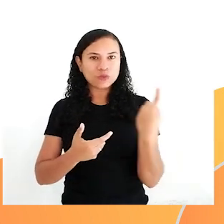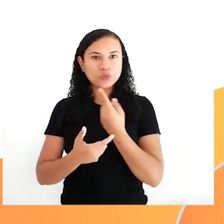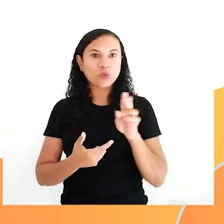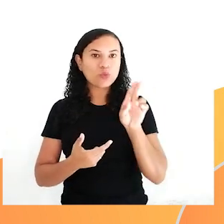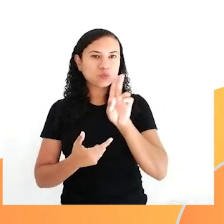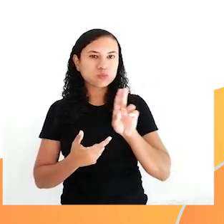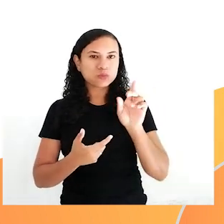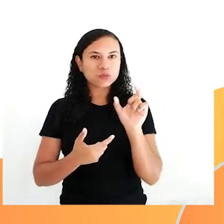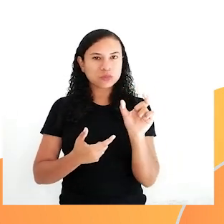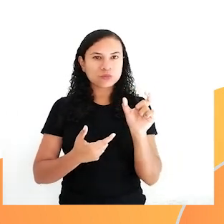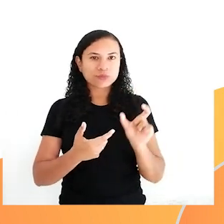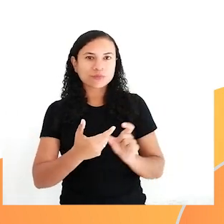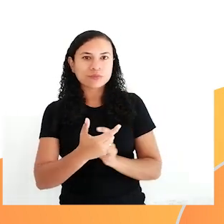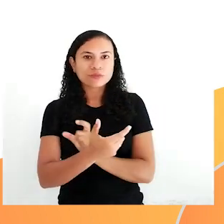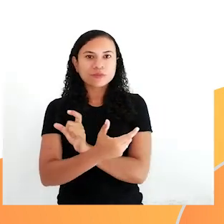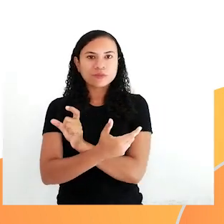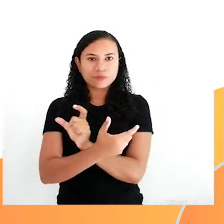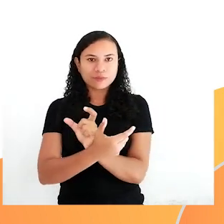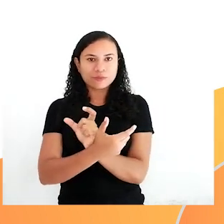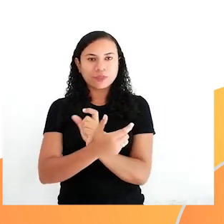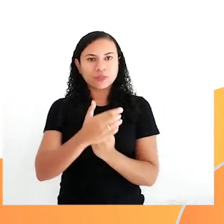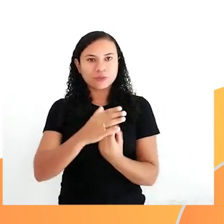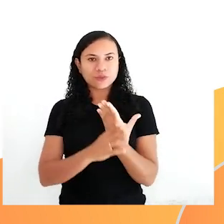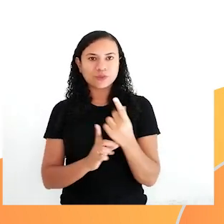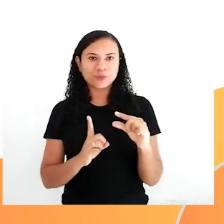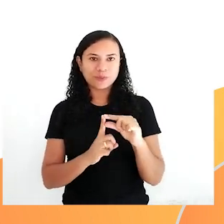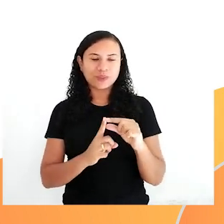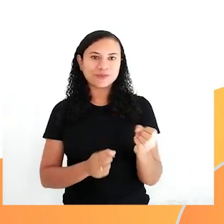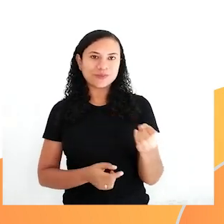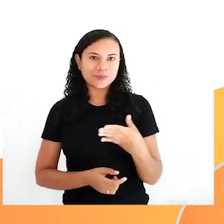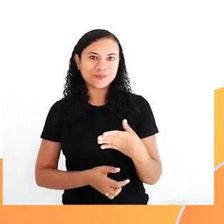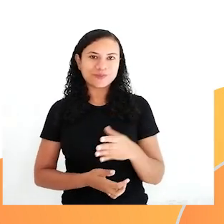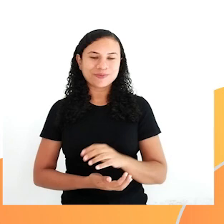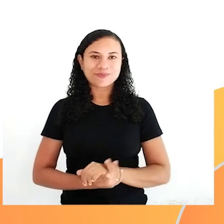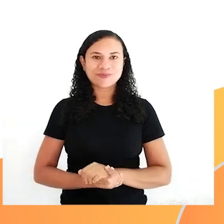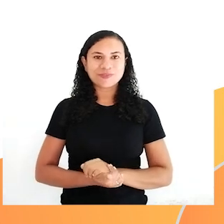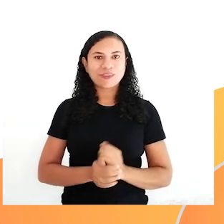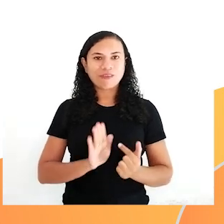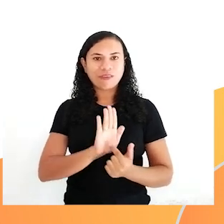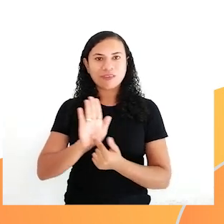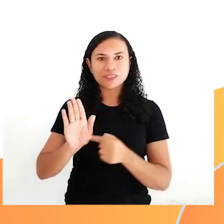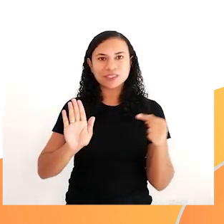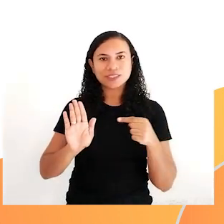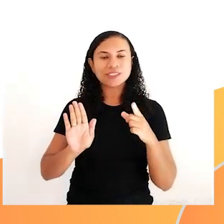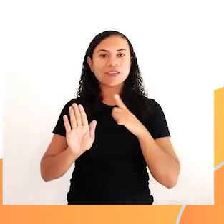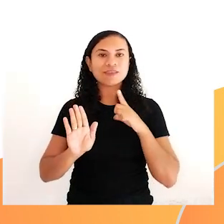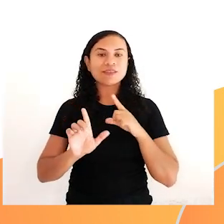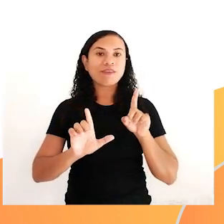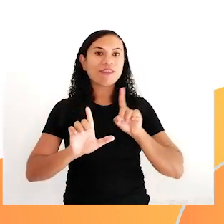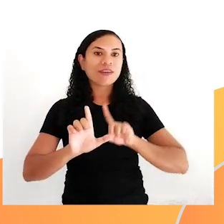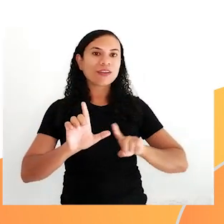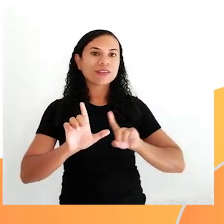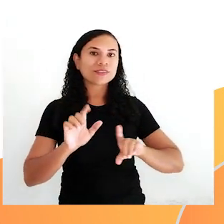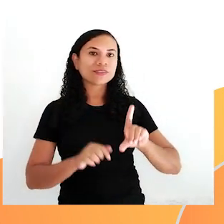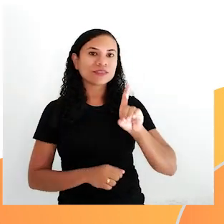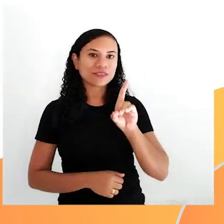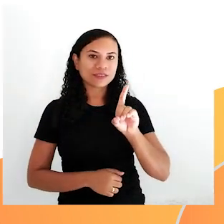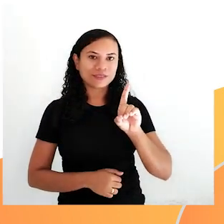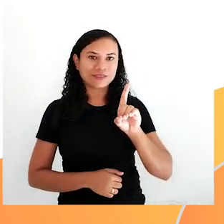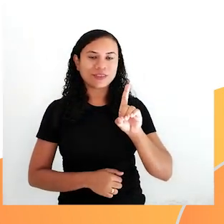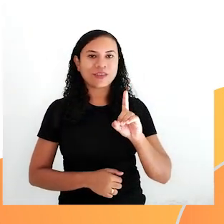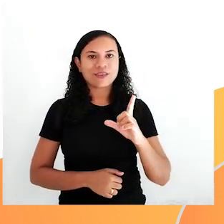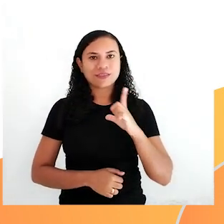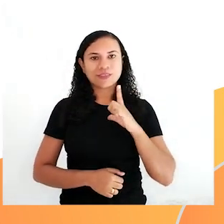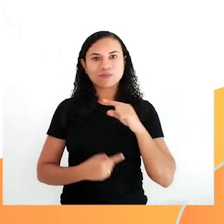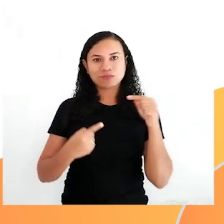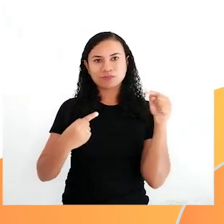que é quando nós acrescentamos um prefixo ao radical para formar uma nova palavra. Neste caso, temos aí a letra